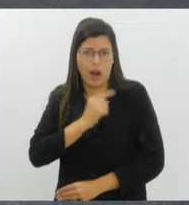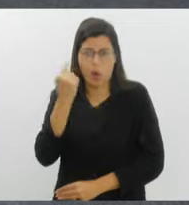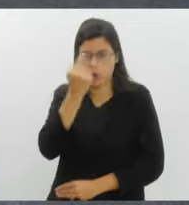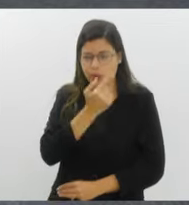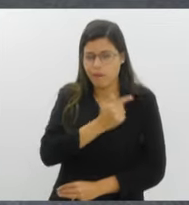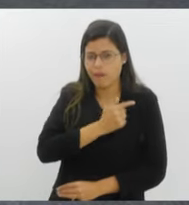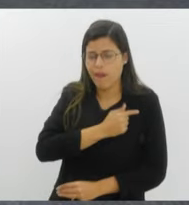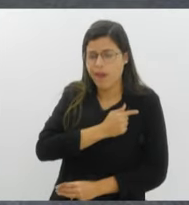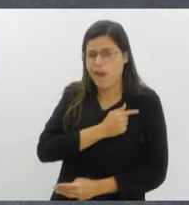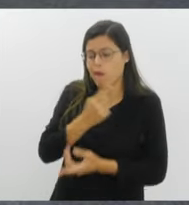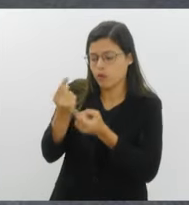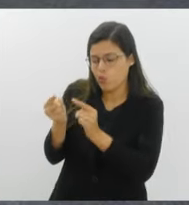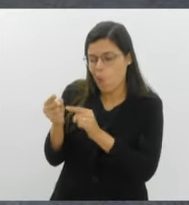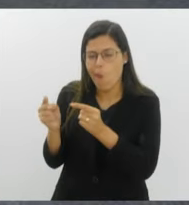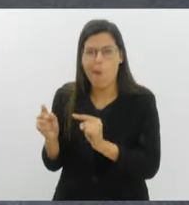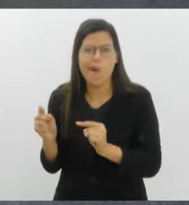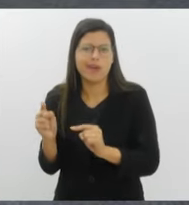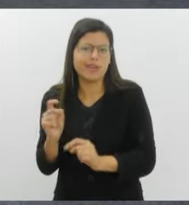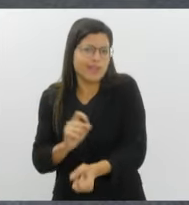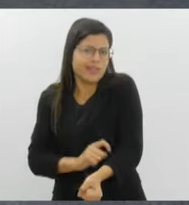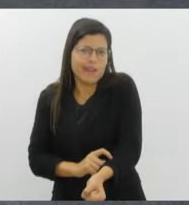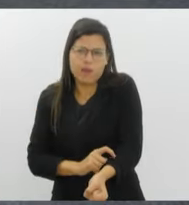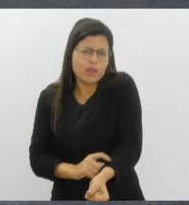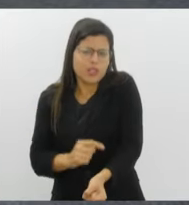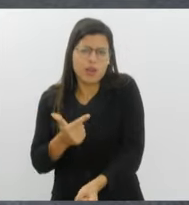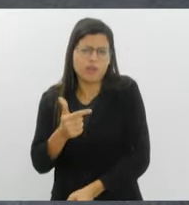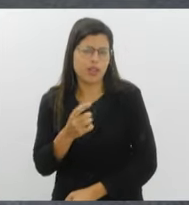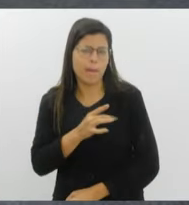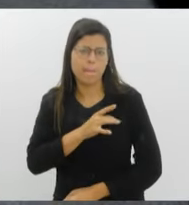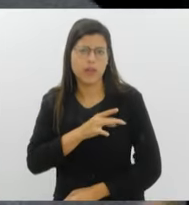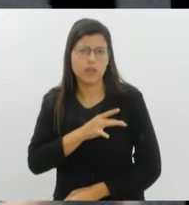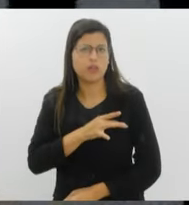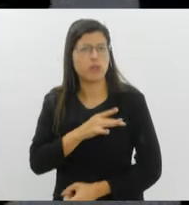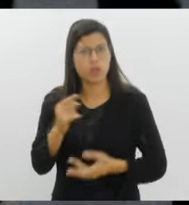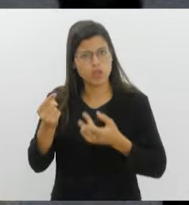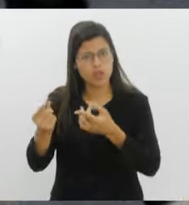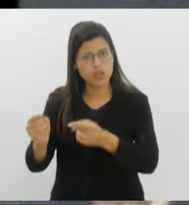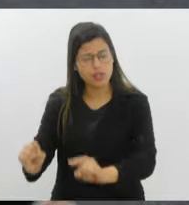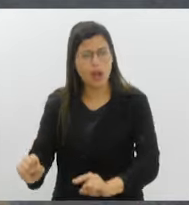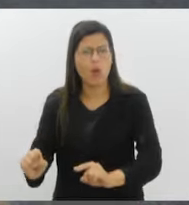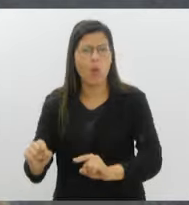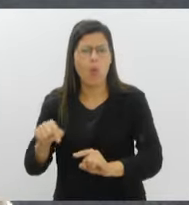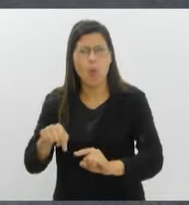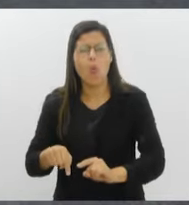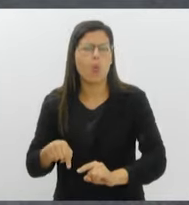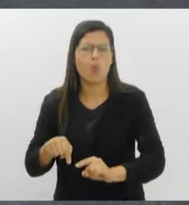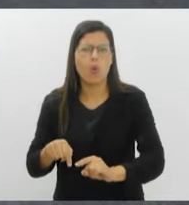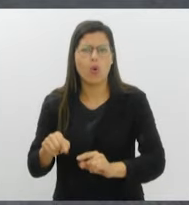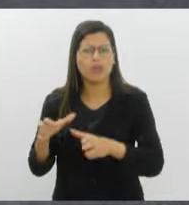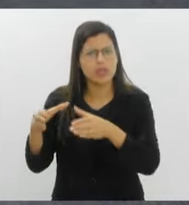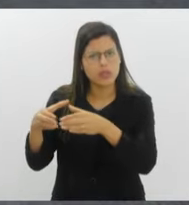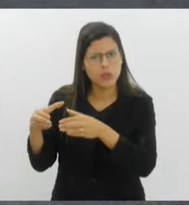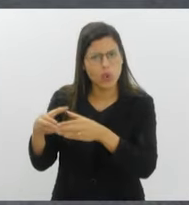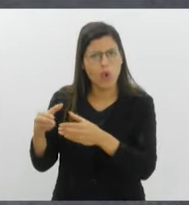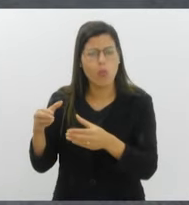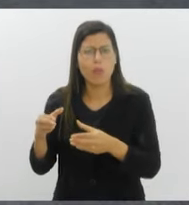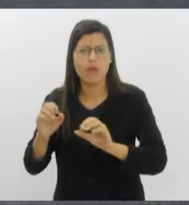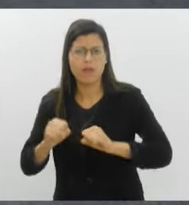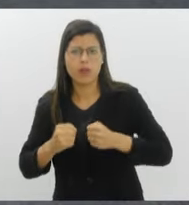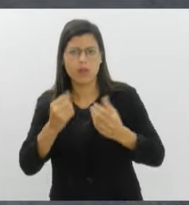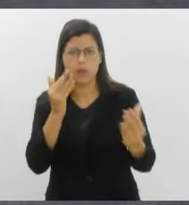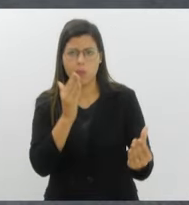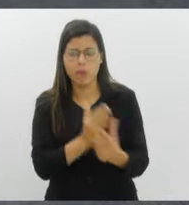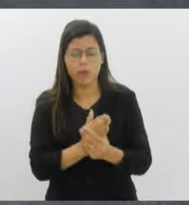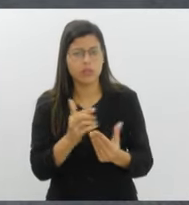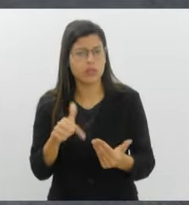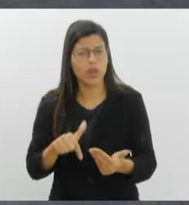tenho medo do nervosinho. Se a gente está enfrentando a máfia, se a gente está enfrentando a ameaça, se a gente está enfrentando o processo, não vai ser o